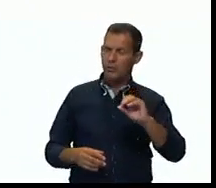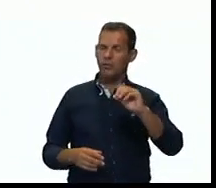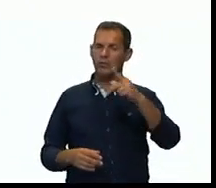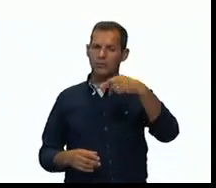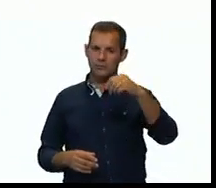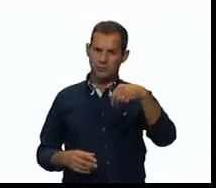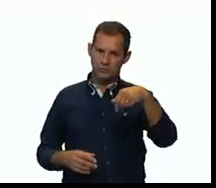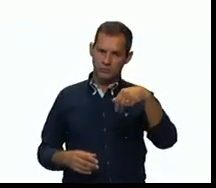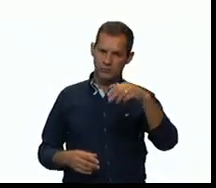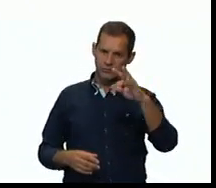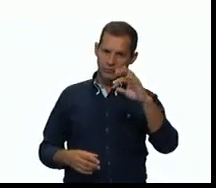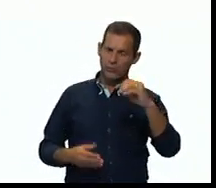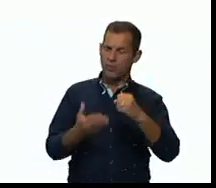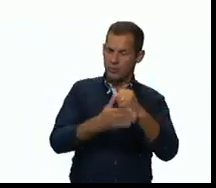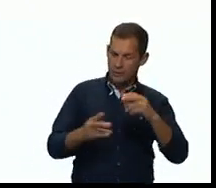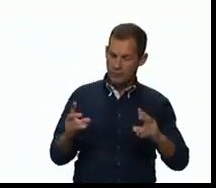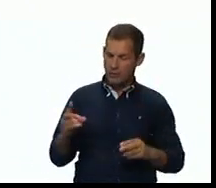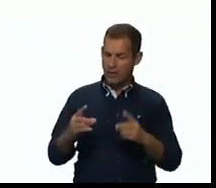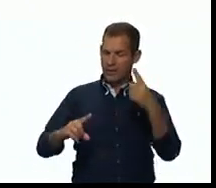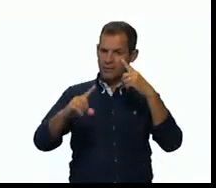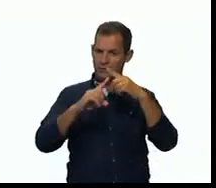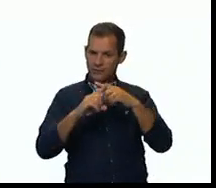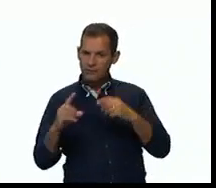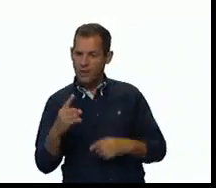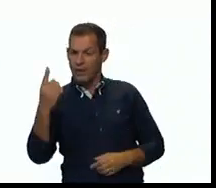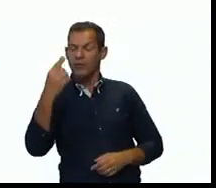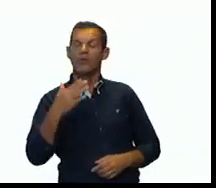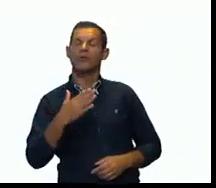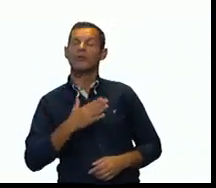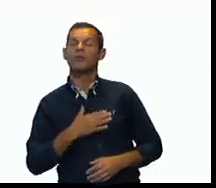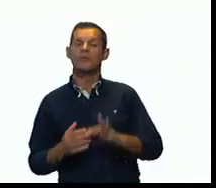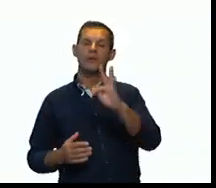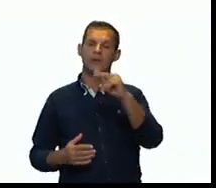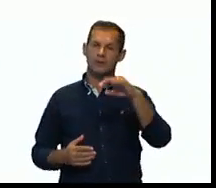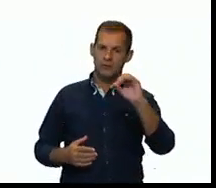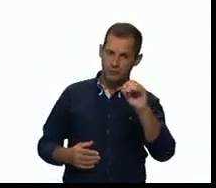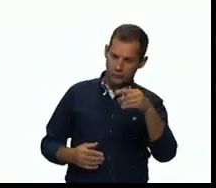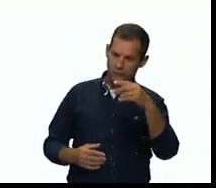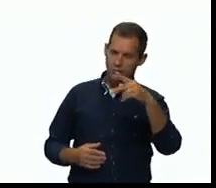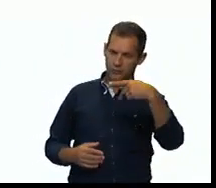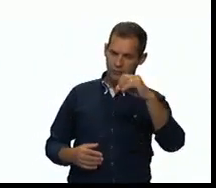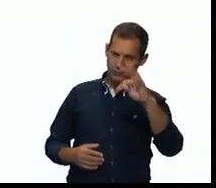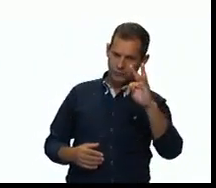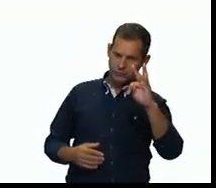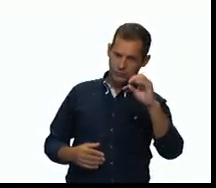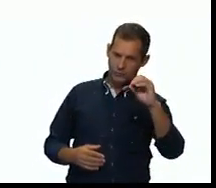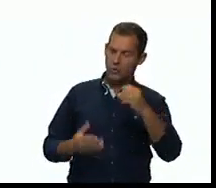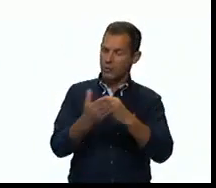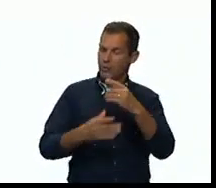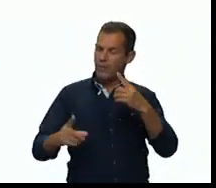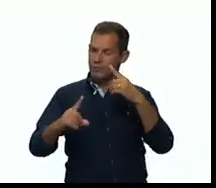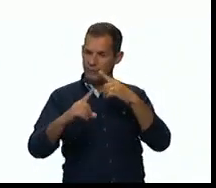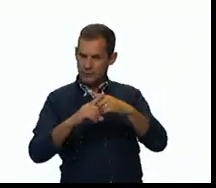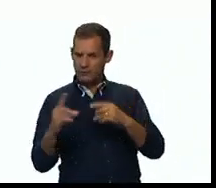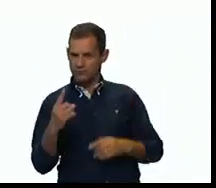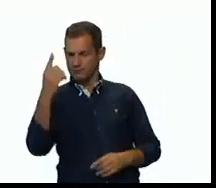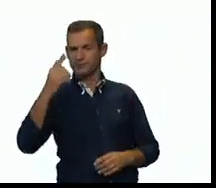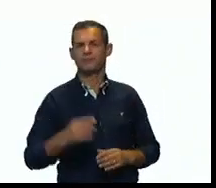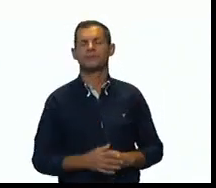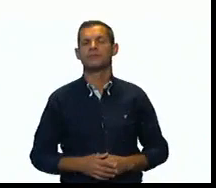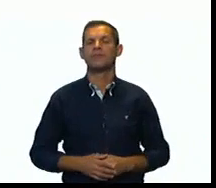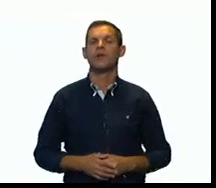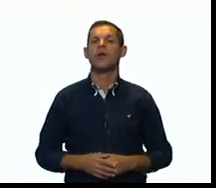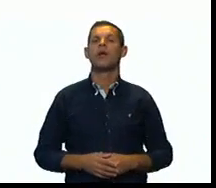A base vezes a altura, quanto que vale a minha função naquele ponto. Então, aqui, ó, a base vezes a